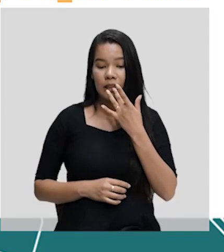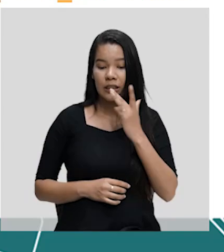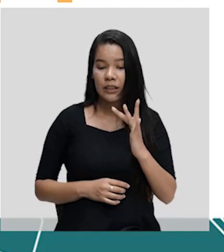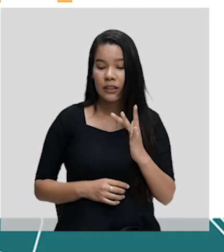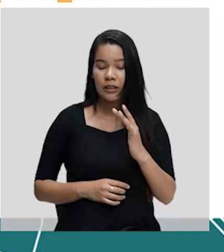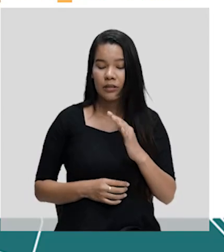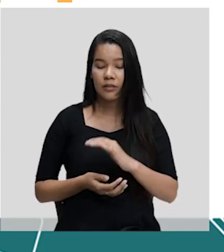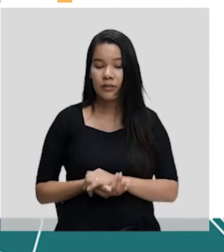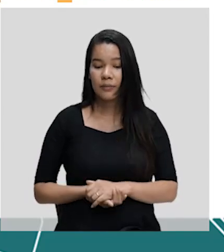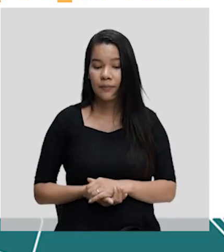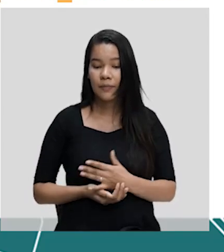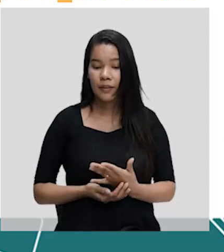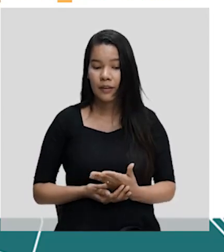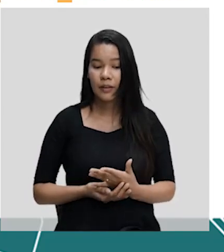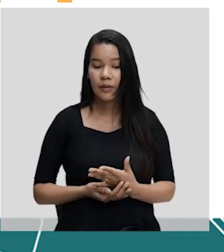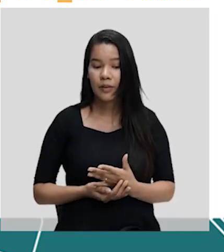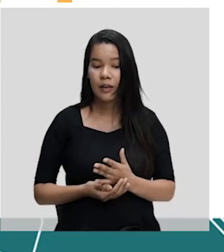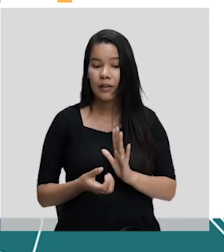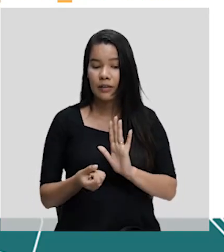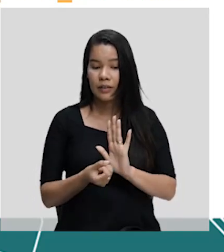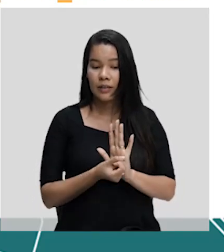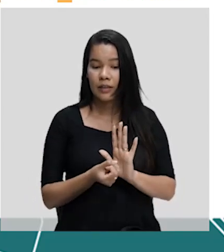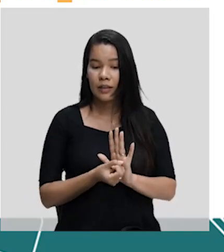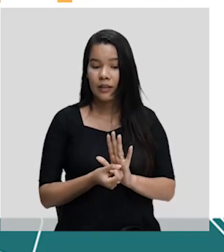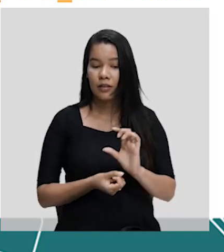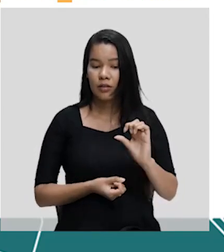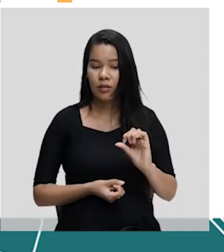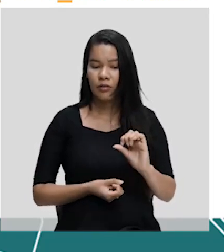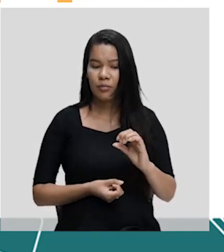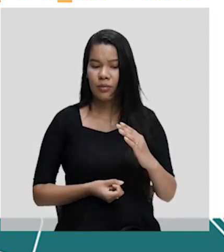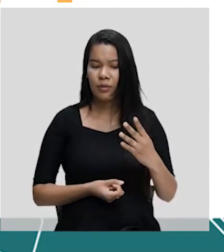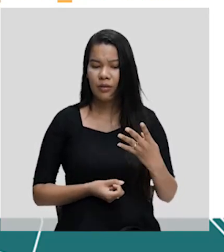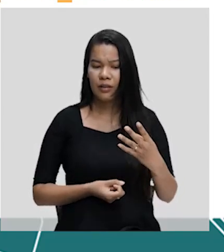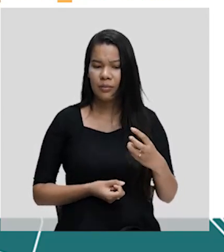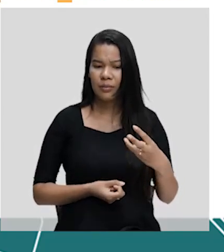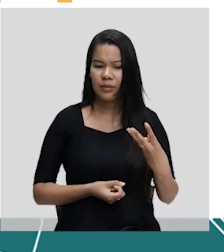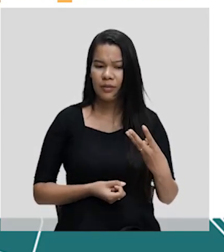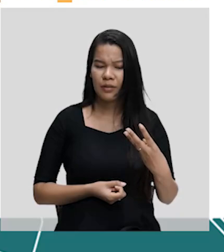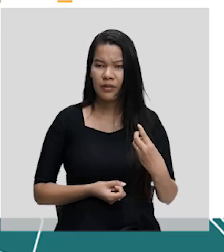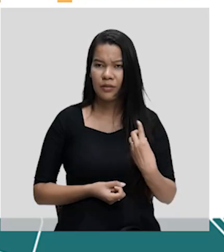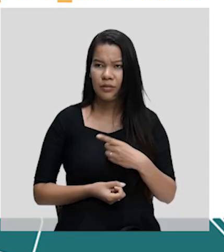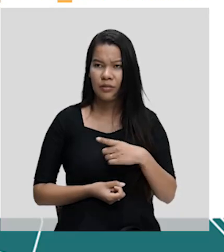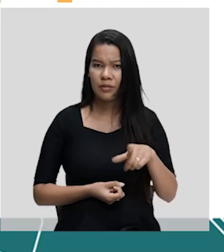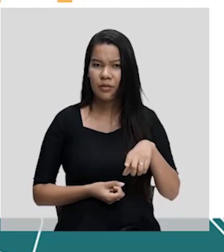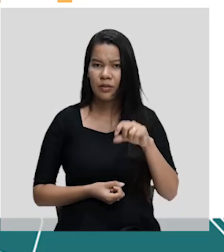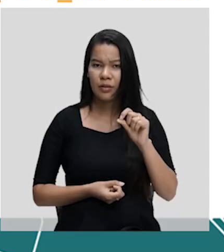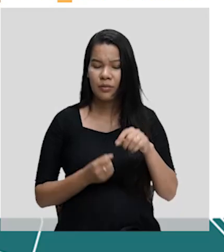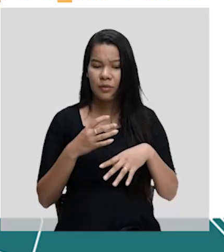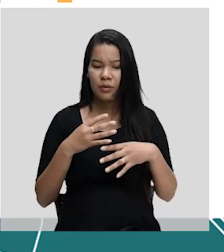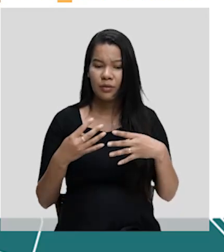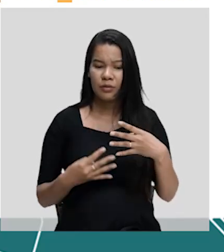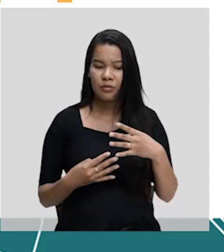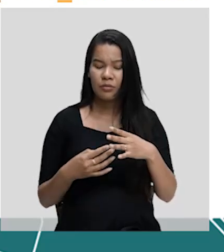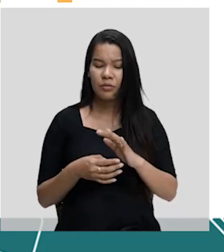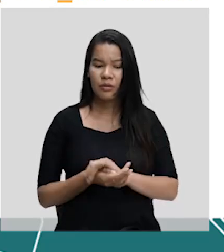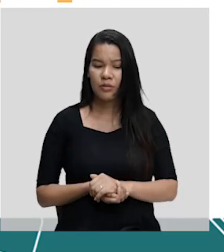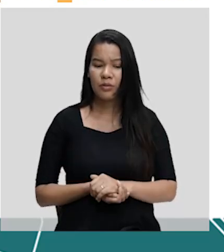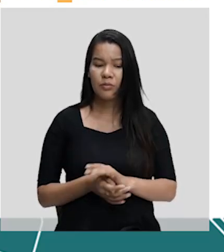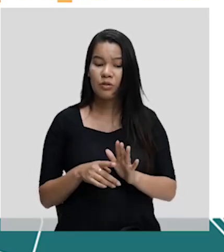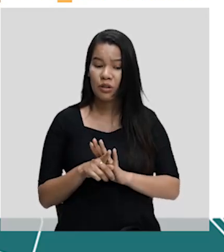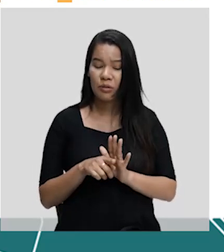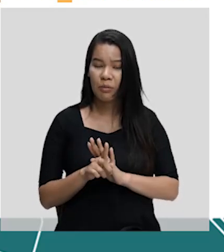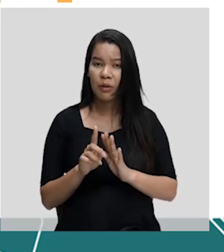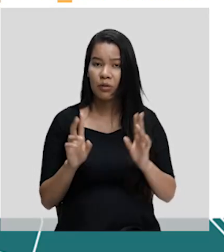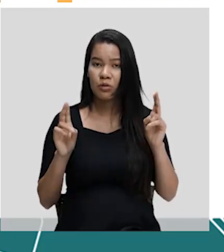a alternativa correta vai ser 9 para 4 para 3. A gente pegou aqui uma questão de genética e aplicou aqui